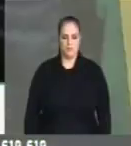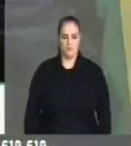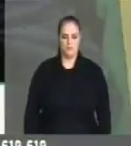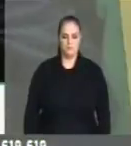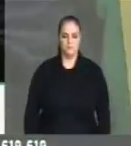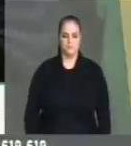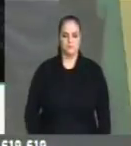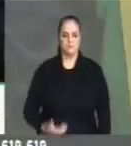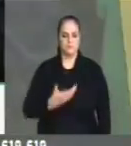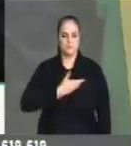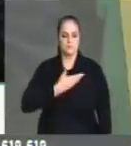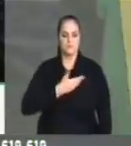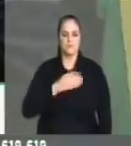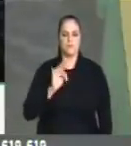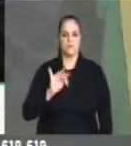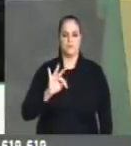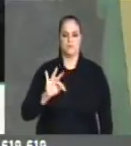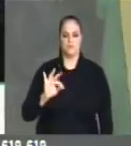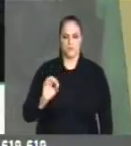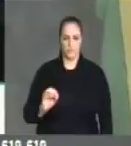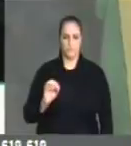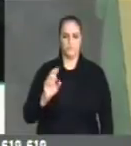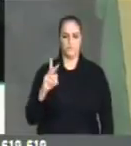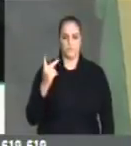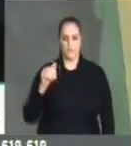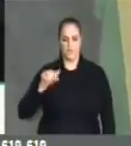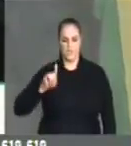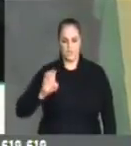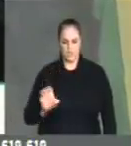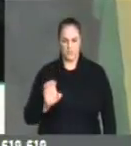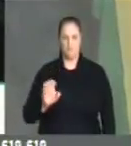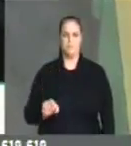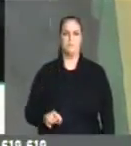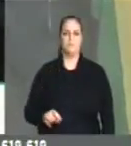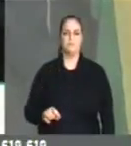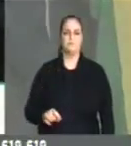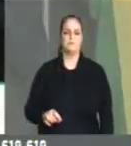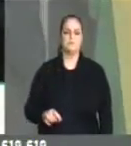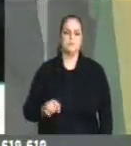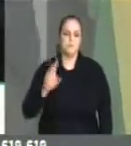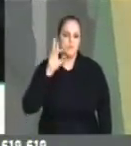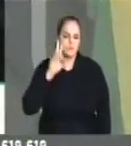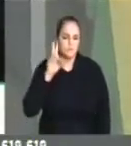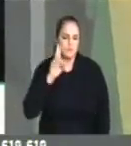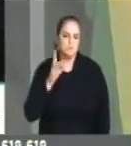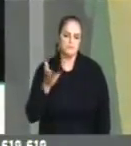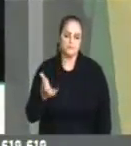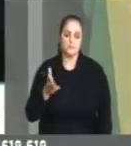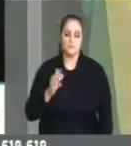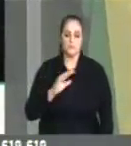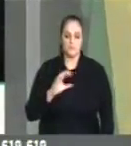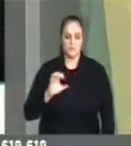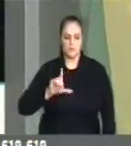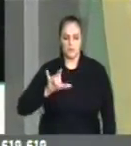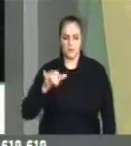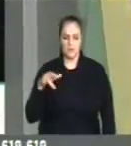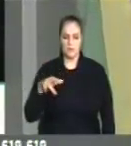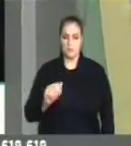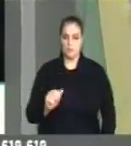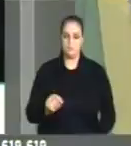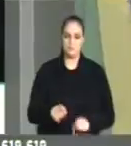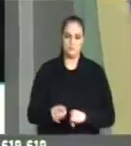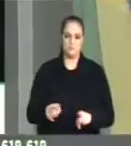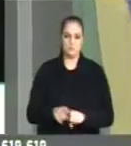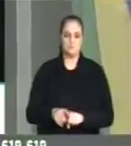Meu caro amigo Tito Henrique, e quero, em nome dele, da Celina, abraçar